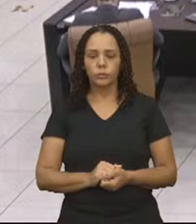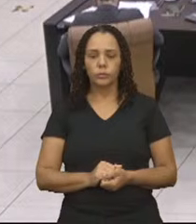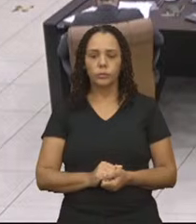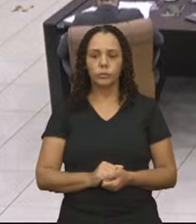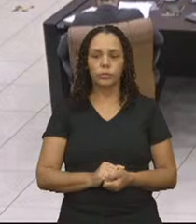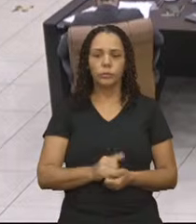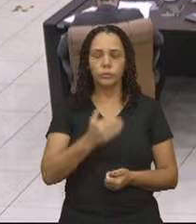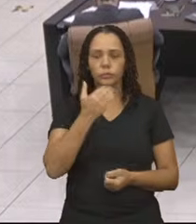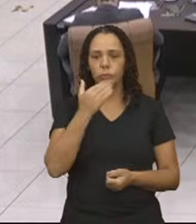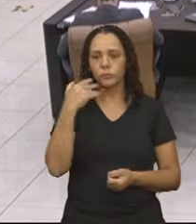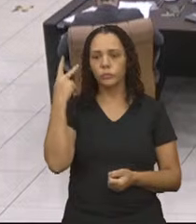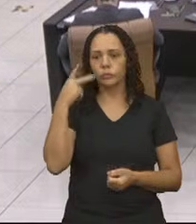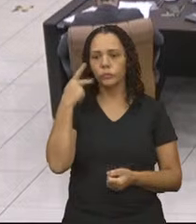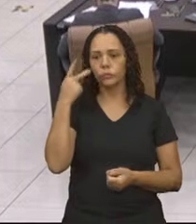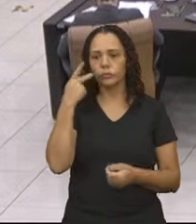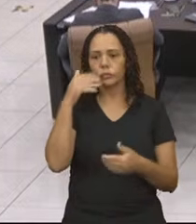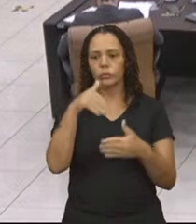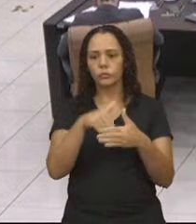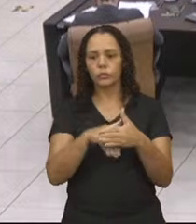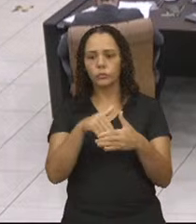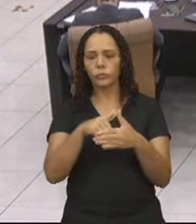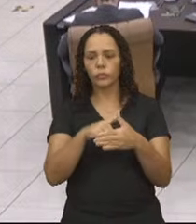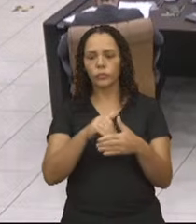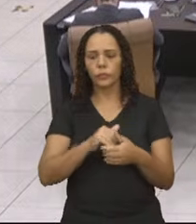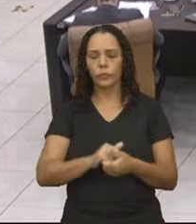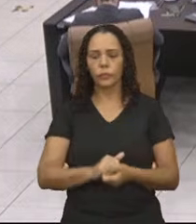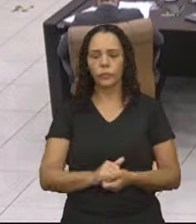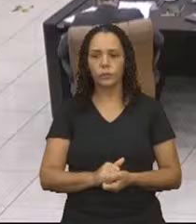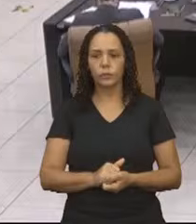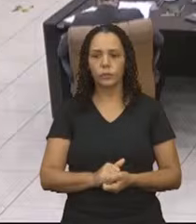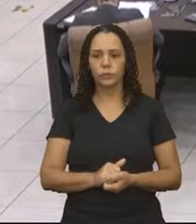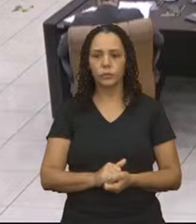Peço que os vereadores votem.